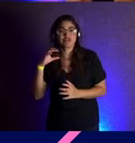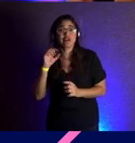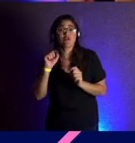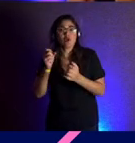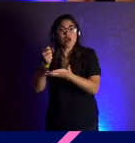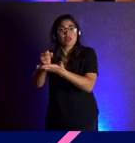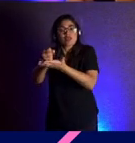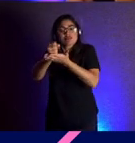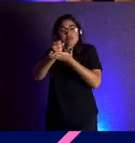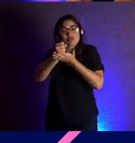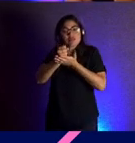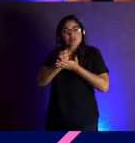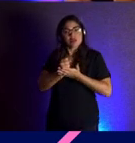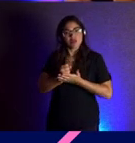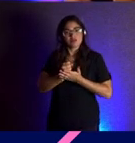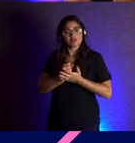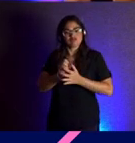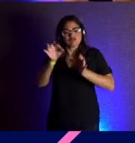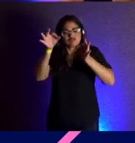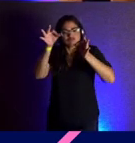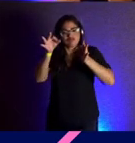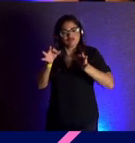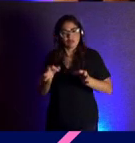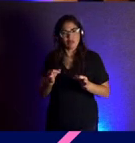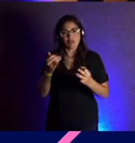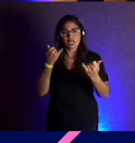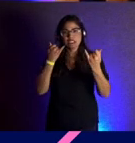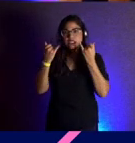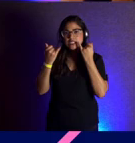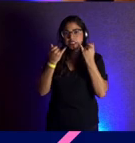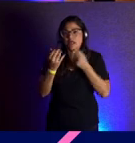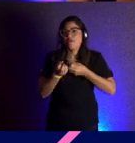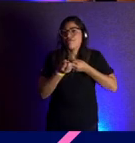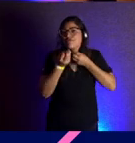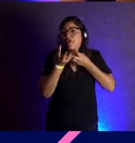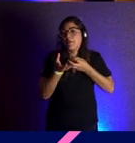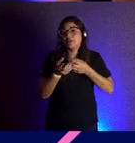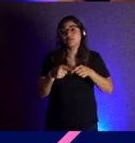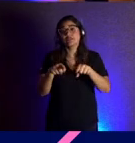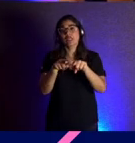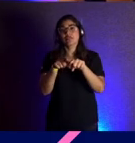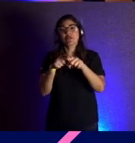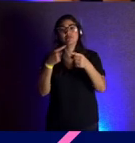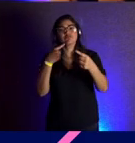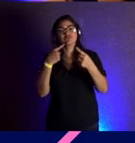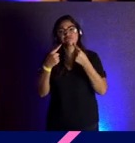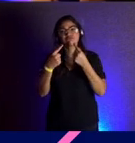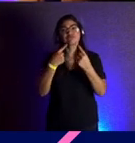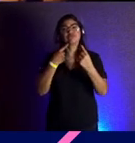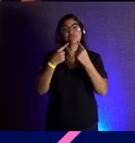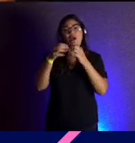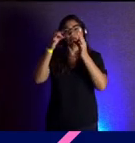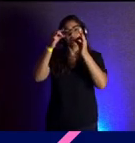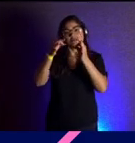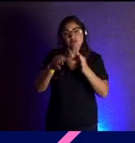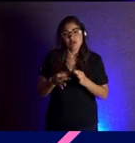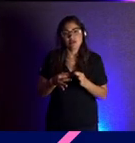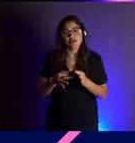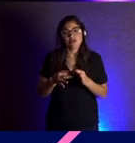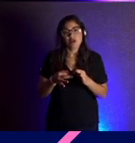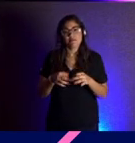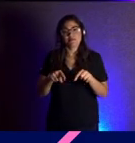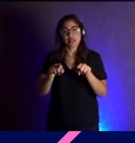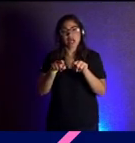trazer credibilidade para suas informações, né? E aí dialogar com a questão de incerteza, dialogar com a questão